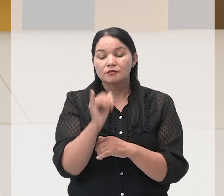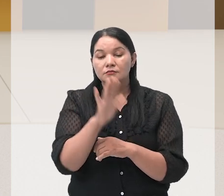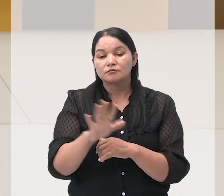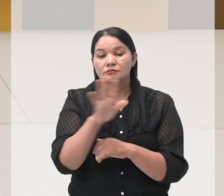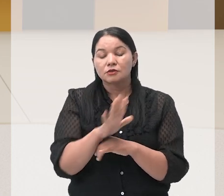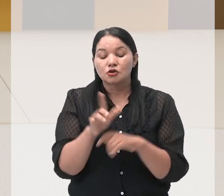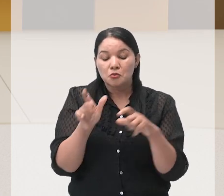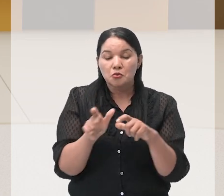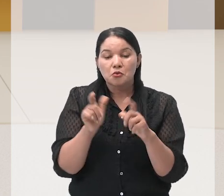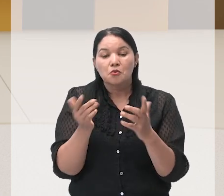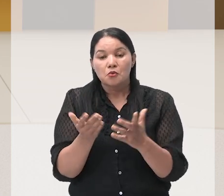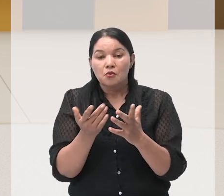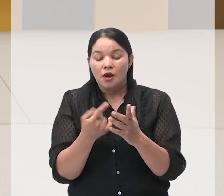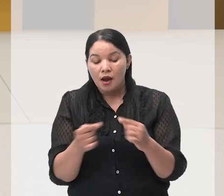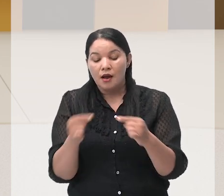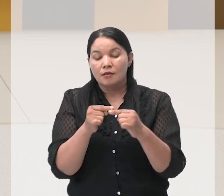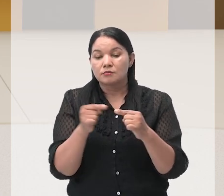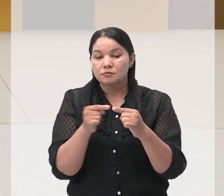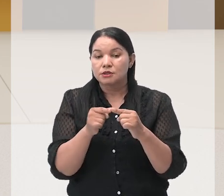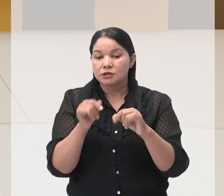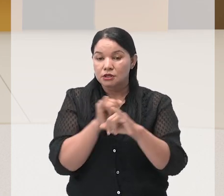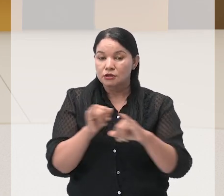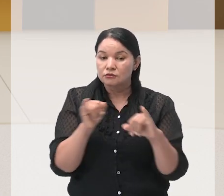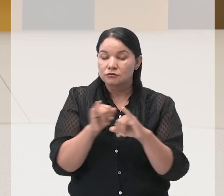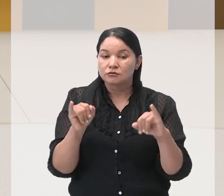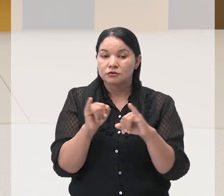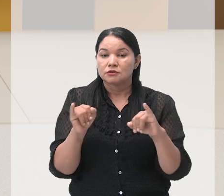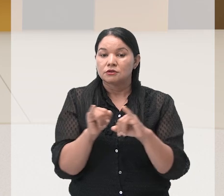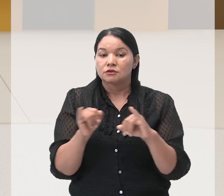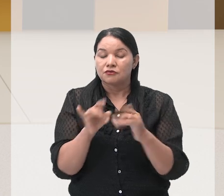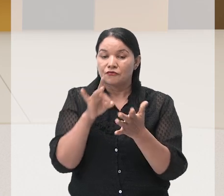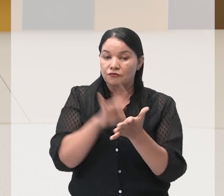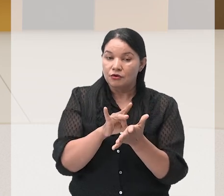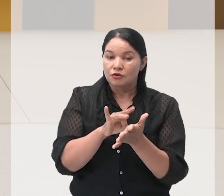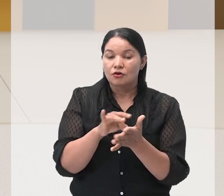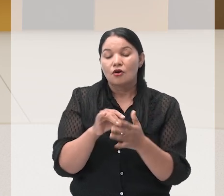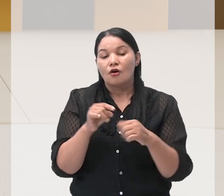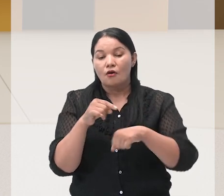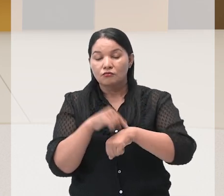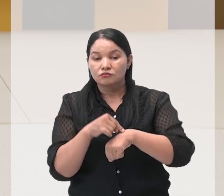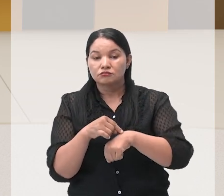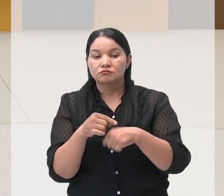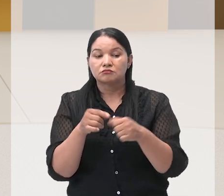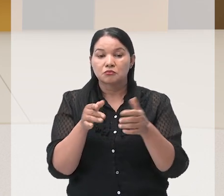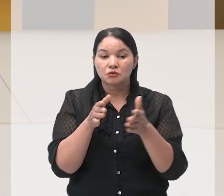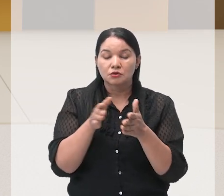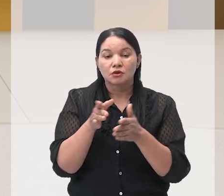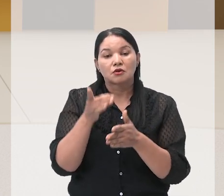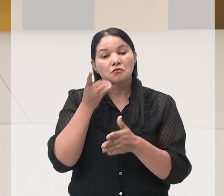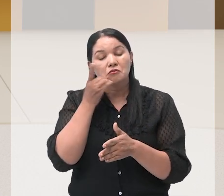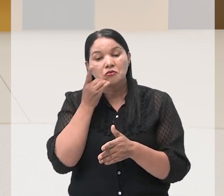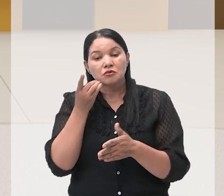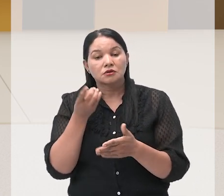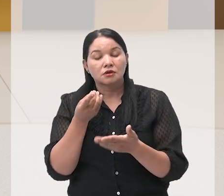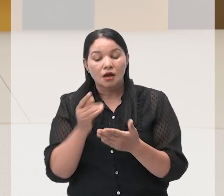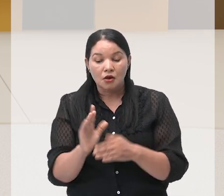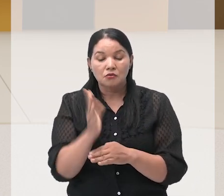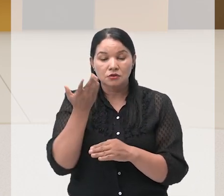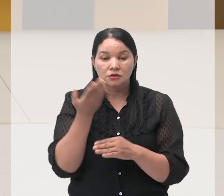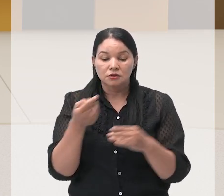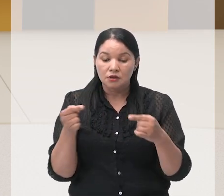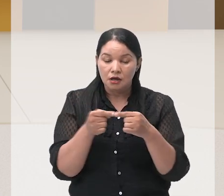àquele acontecimento. Porque ocorre muito de pessoas mal